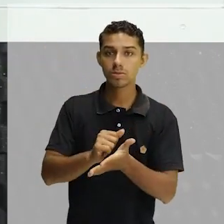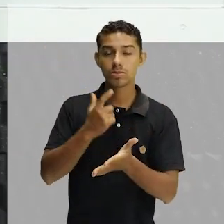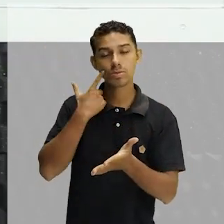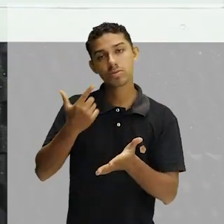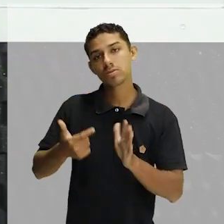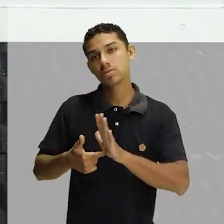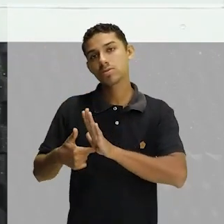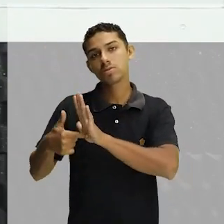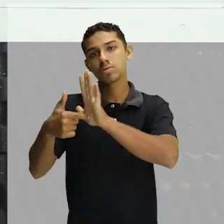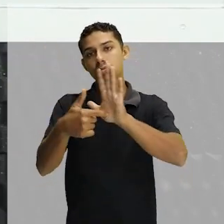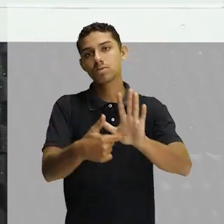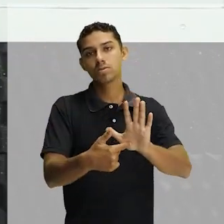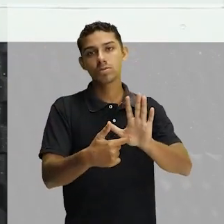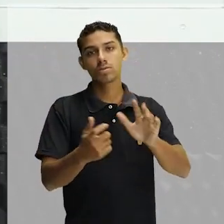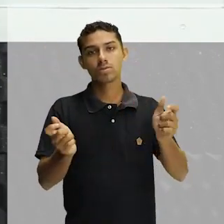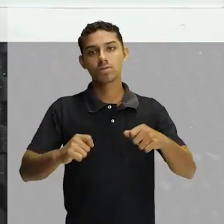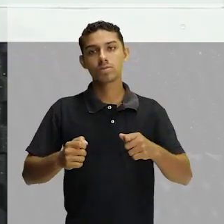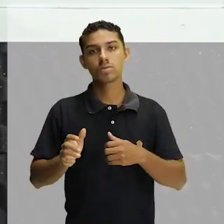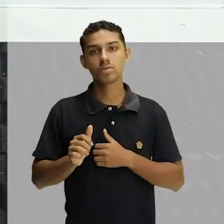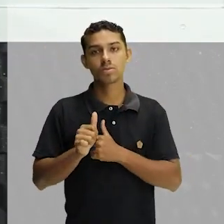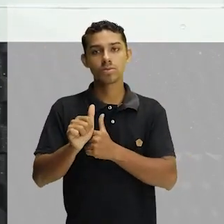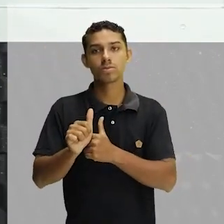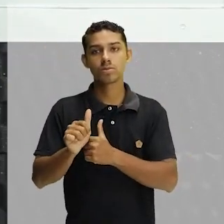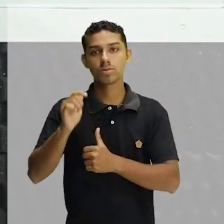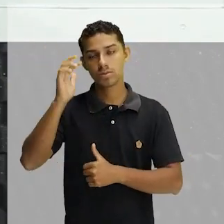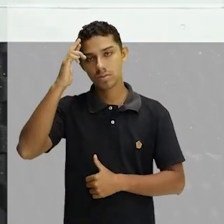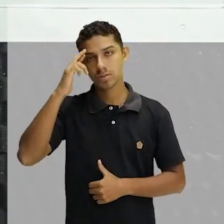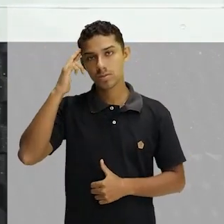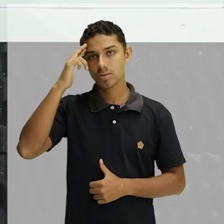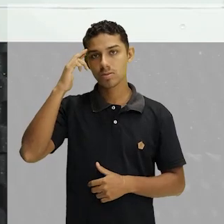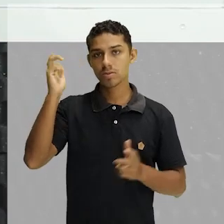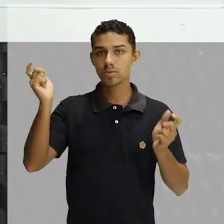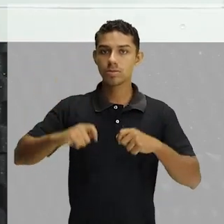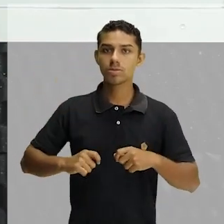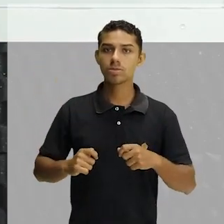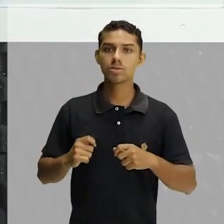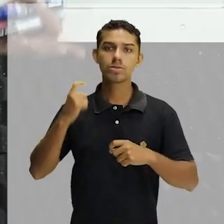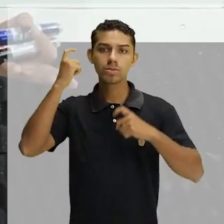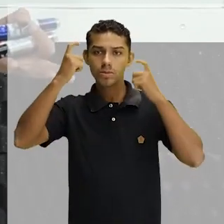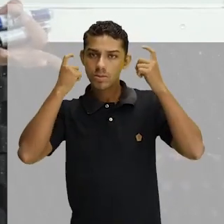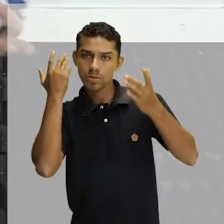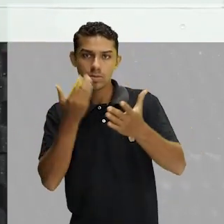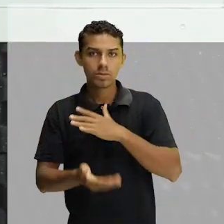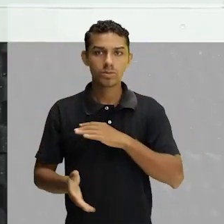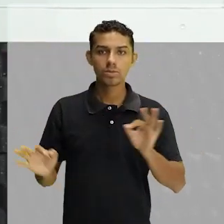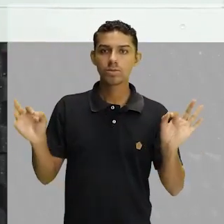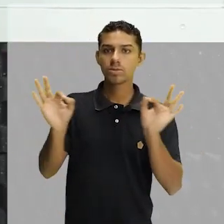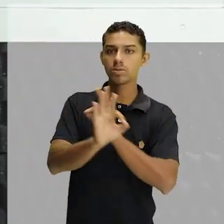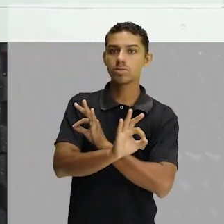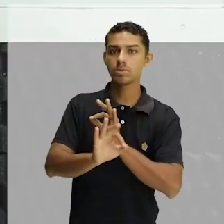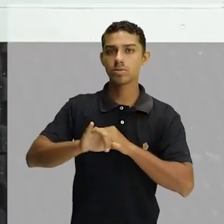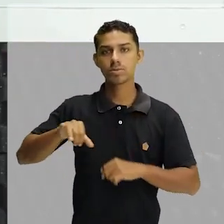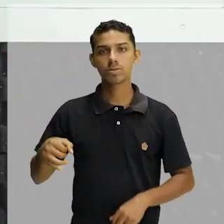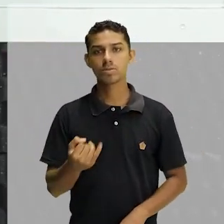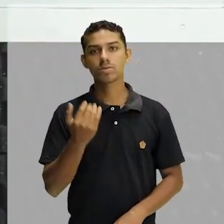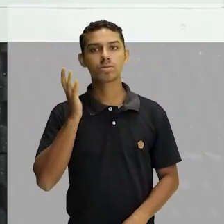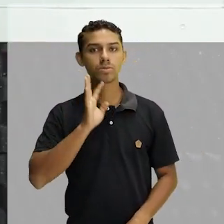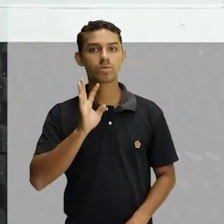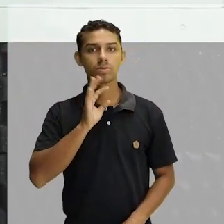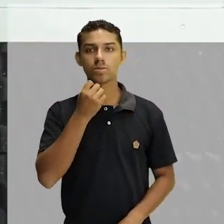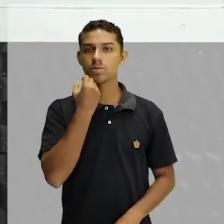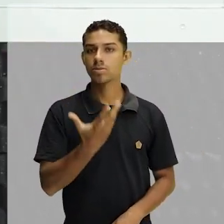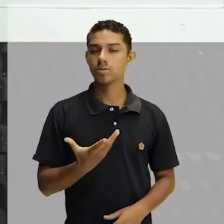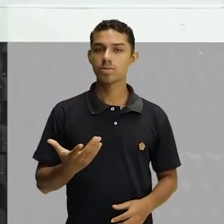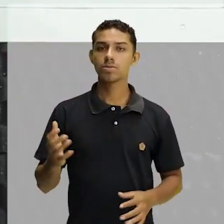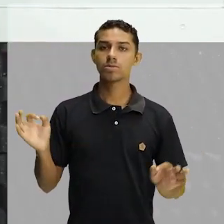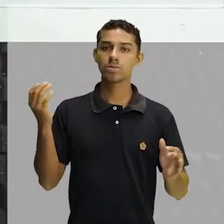algumas coisas. Então aí tu vai seguindo esse raciocínio para que tu não te perca. Aí tem que ter um aproveitamento legal. Então não vai